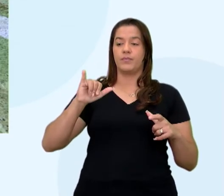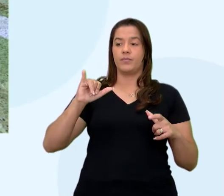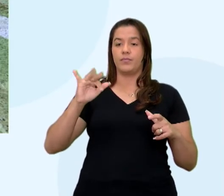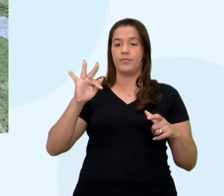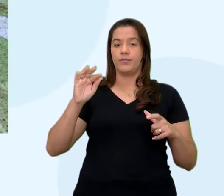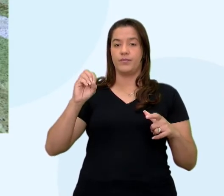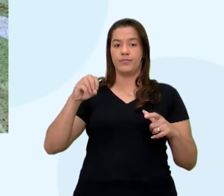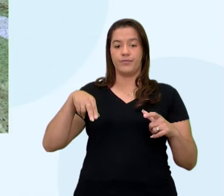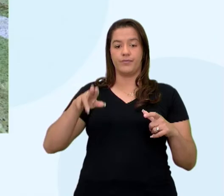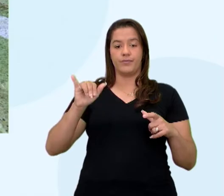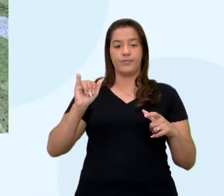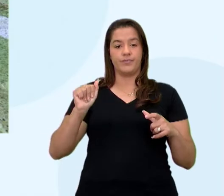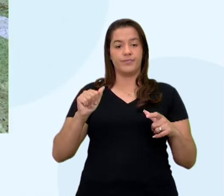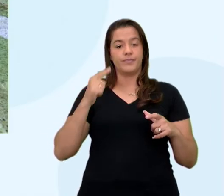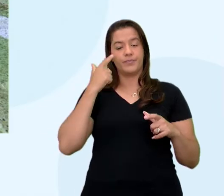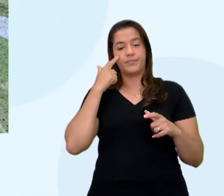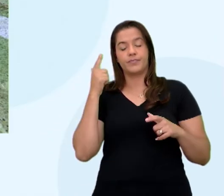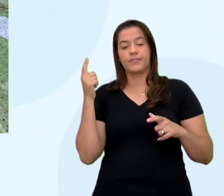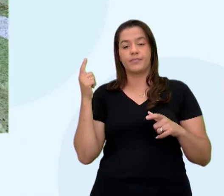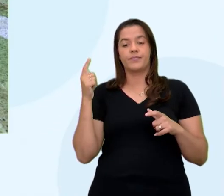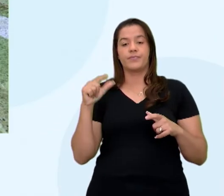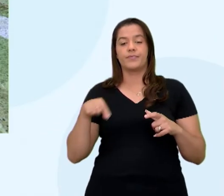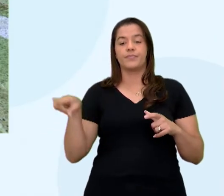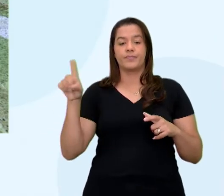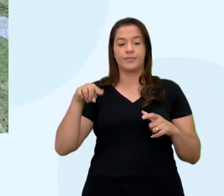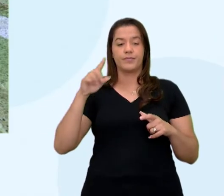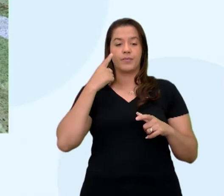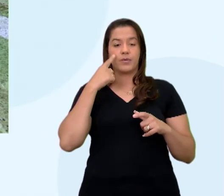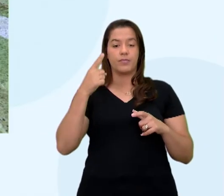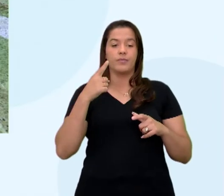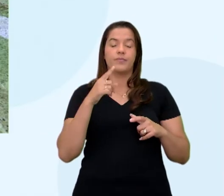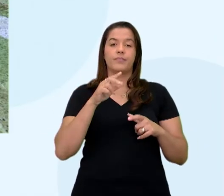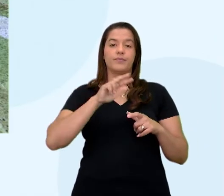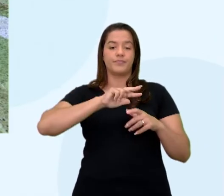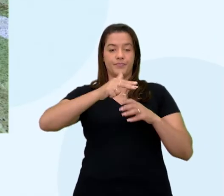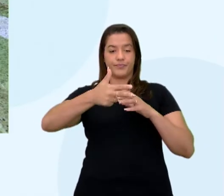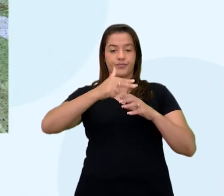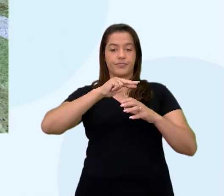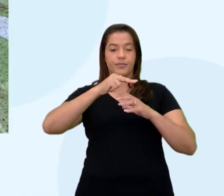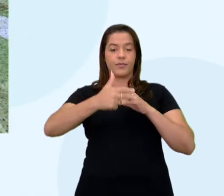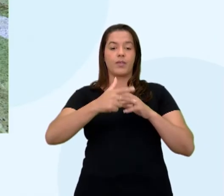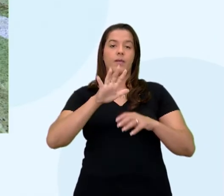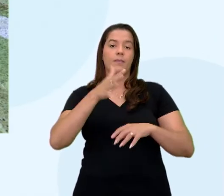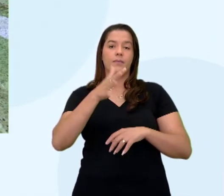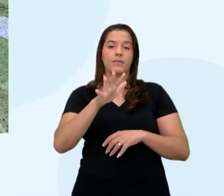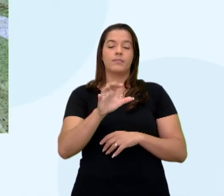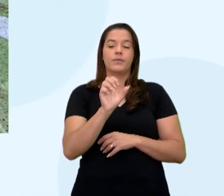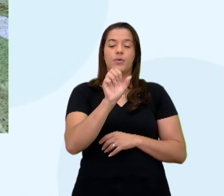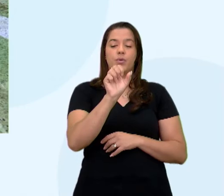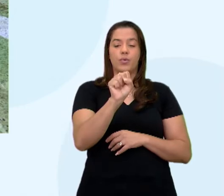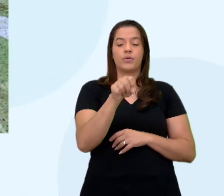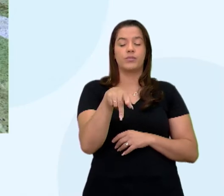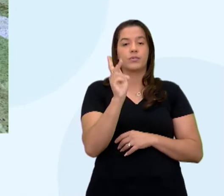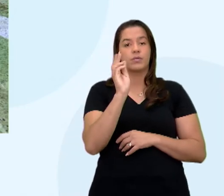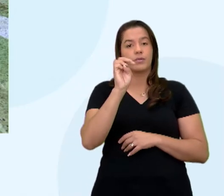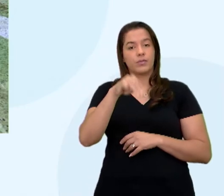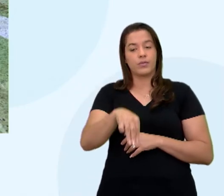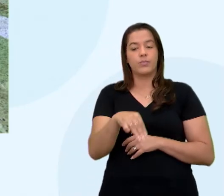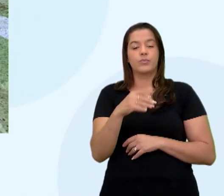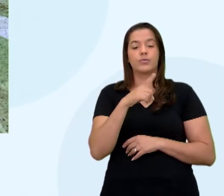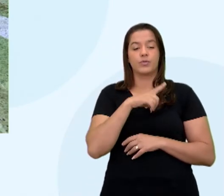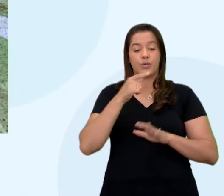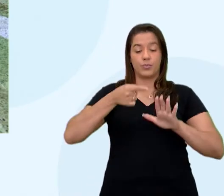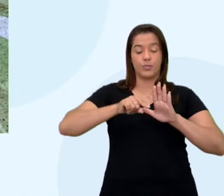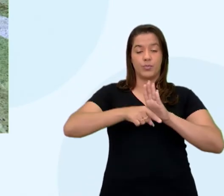na imagem de satélite à esquerda, né? Então ele tem lá mais ou menos 8 quilômetros de profundidade,